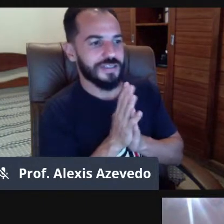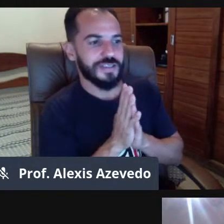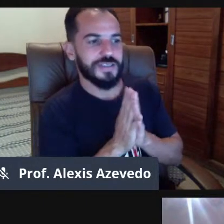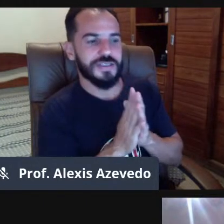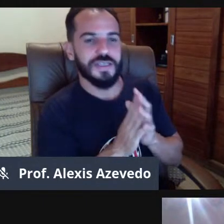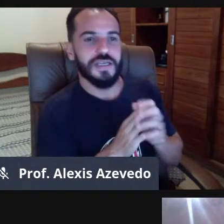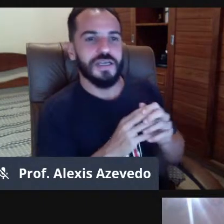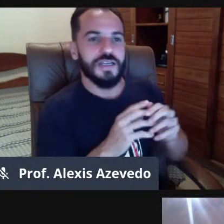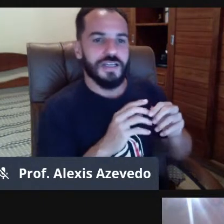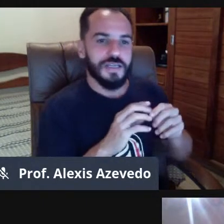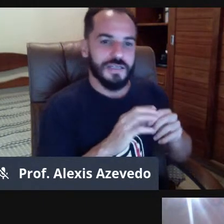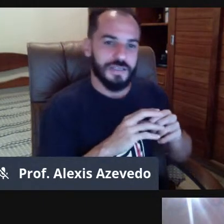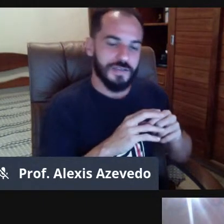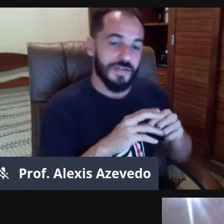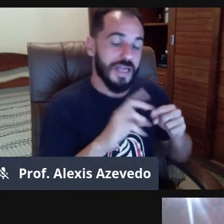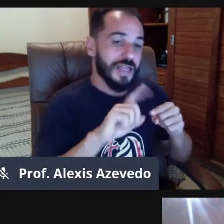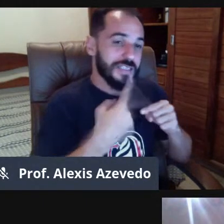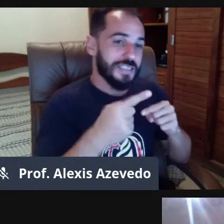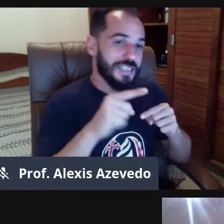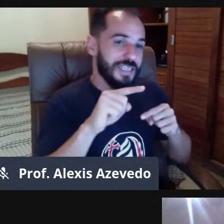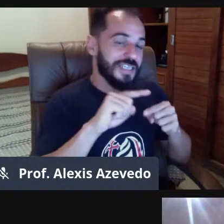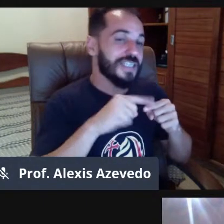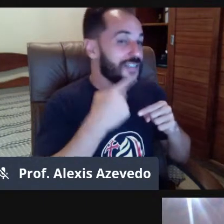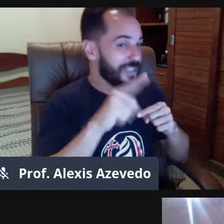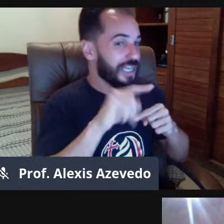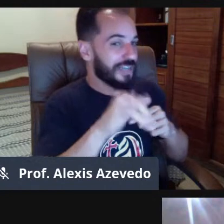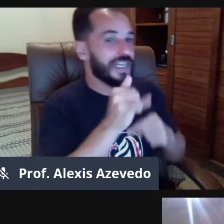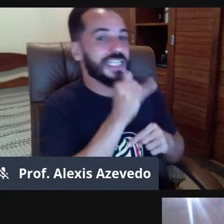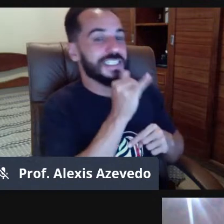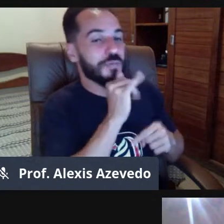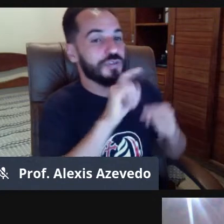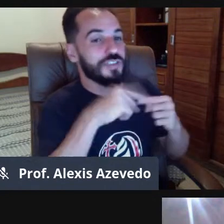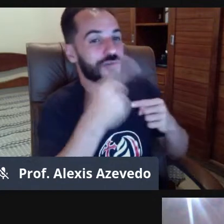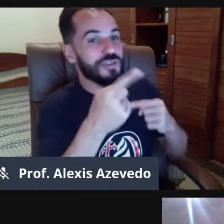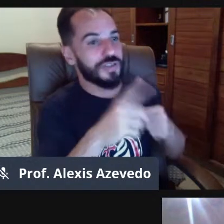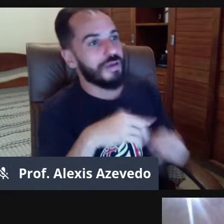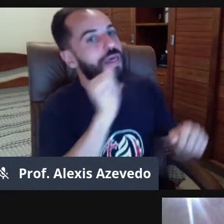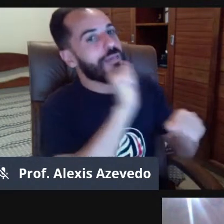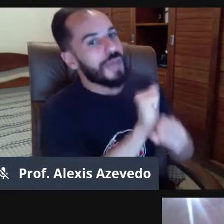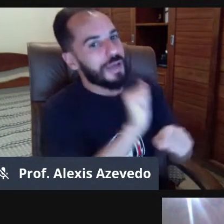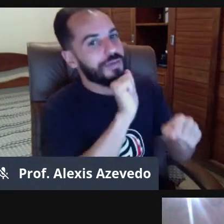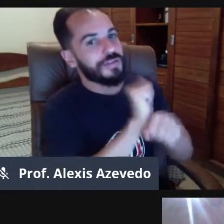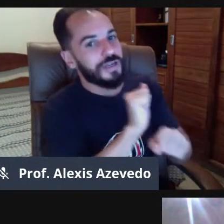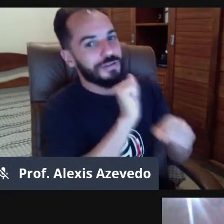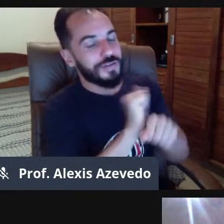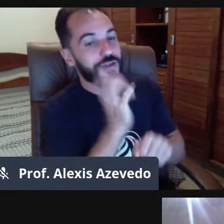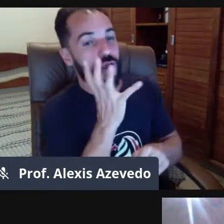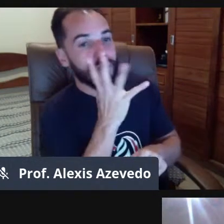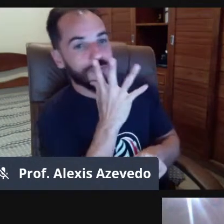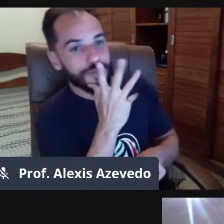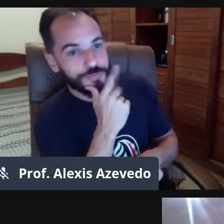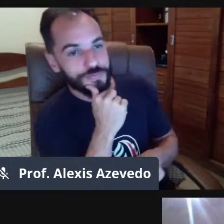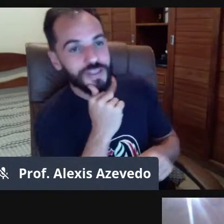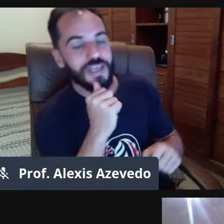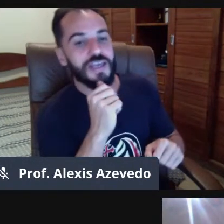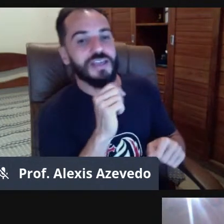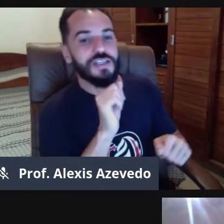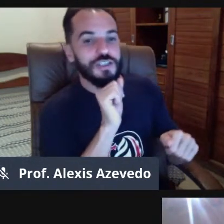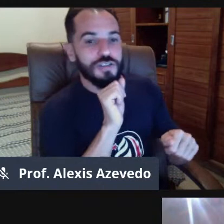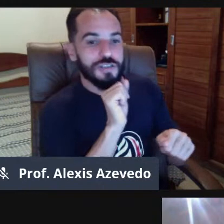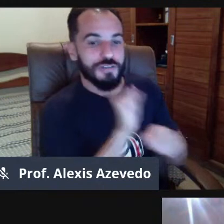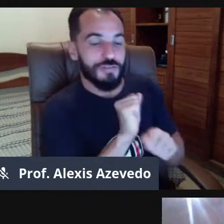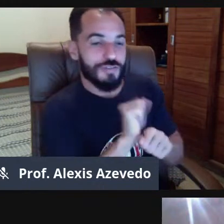Porque se você vai deixando depois mais para frente, pode acontecer de você, às